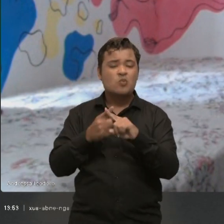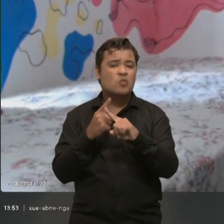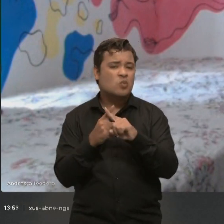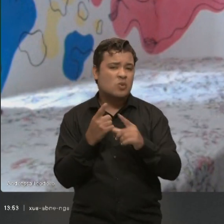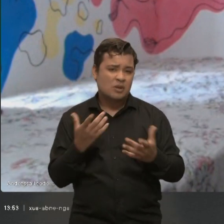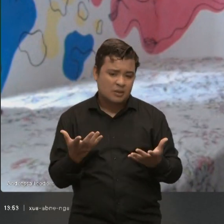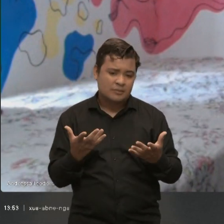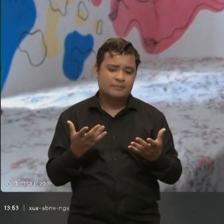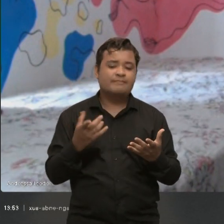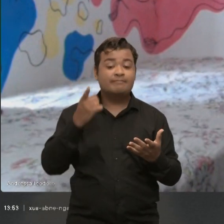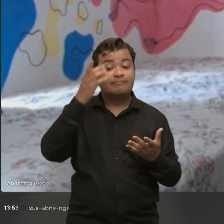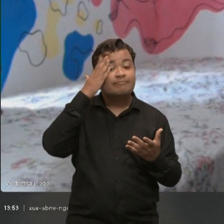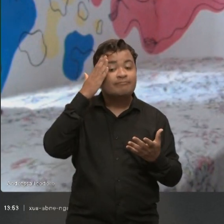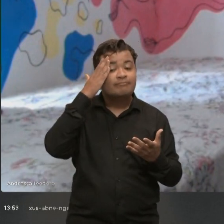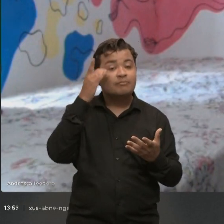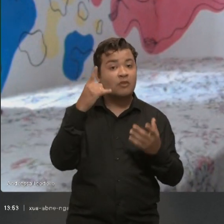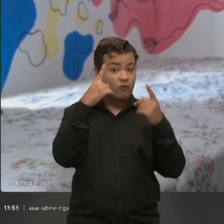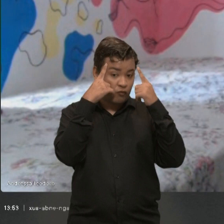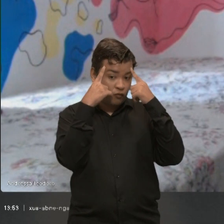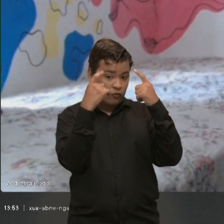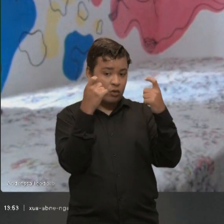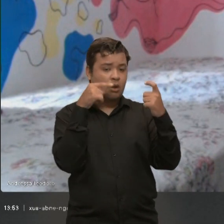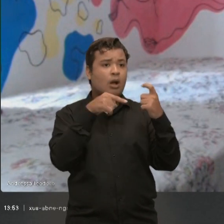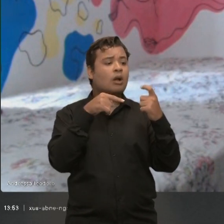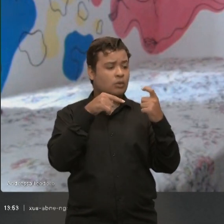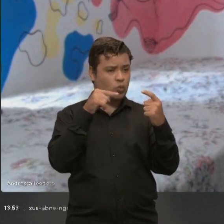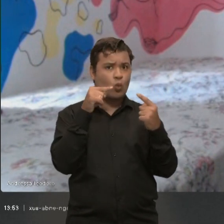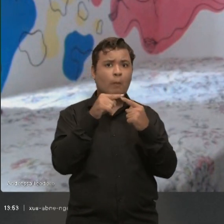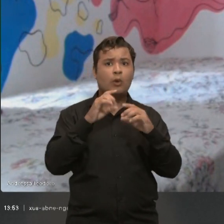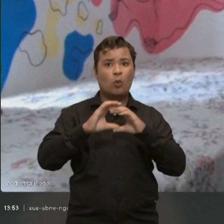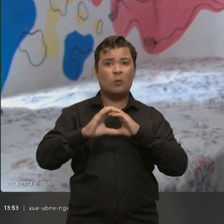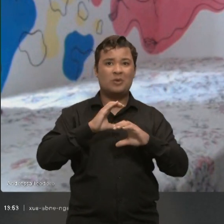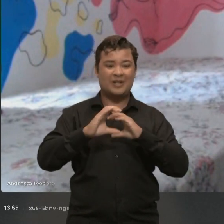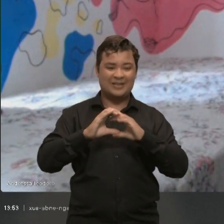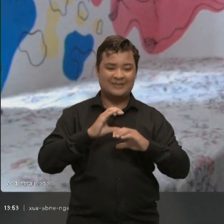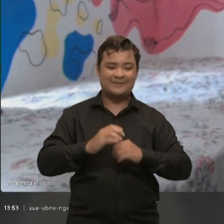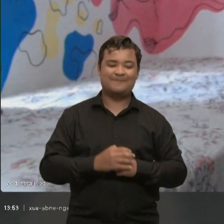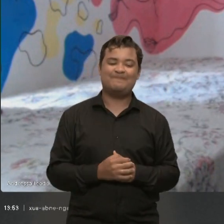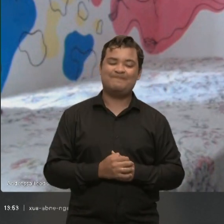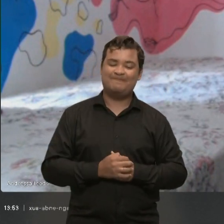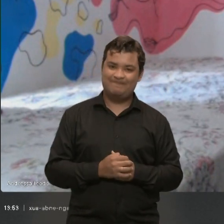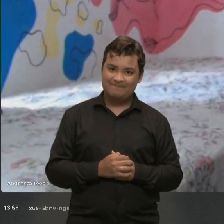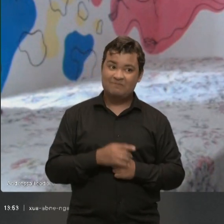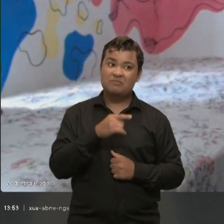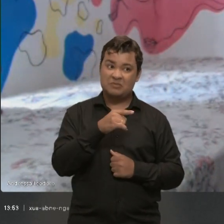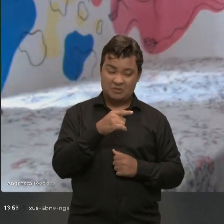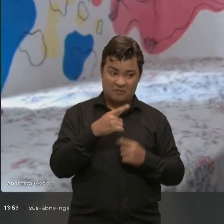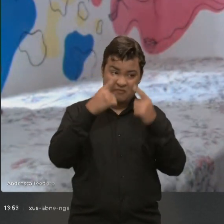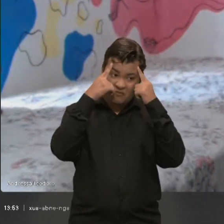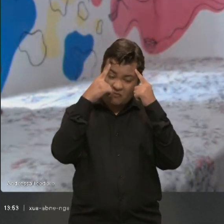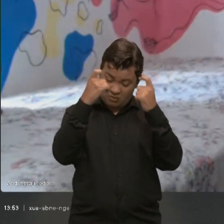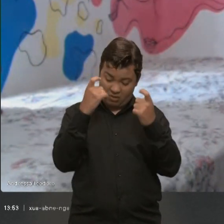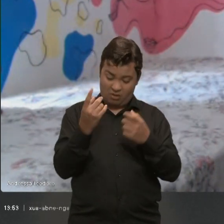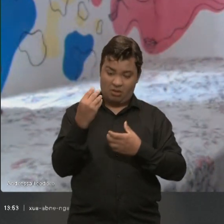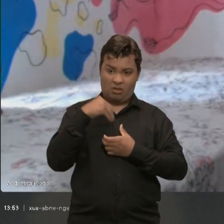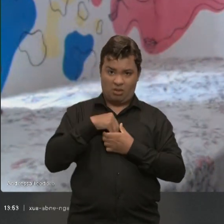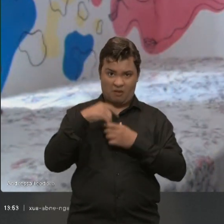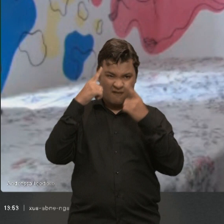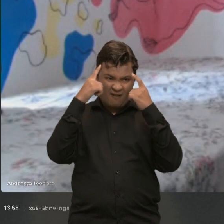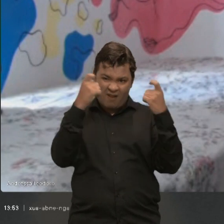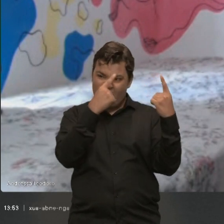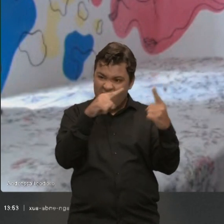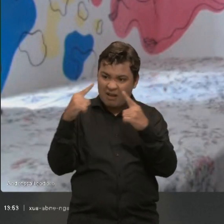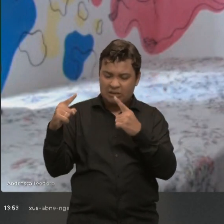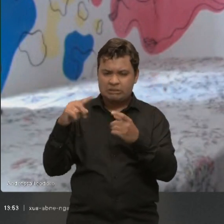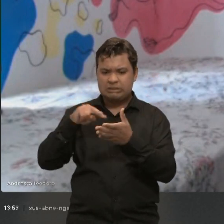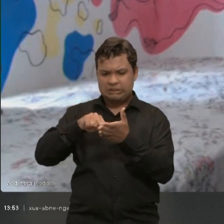a gente vai entender que a violência também é uma forma de comunicação, você está comunicando alguma coisa, se você aprendeu,